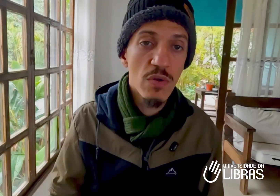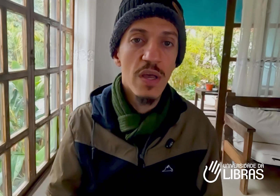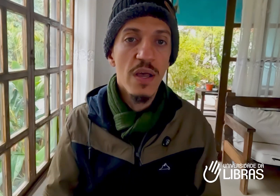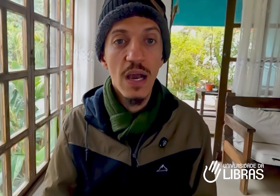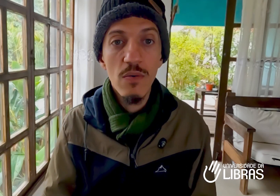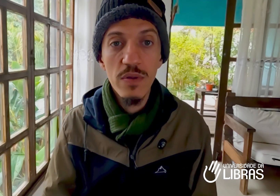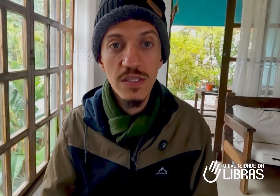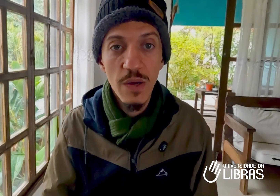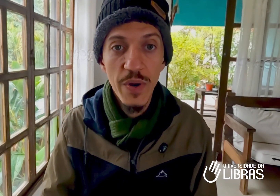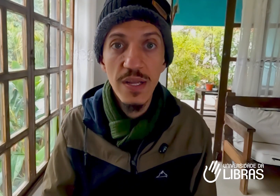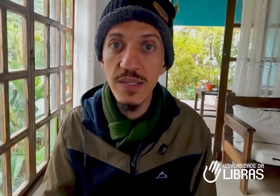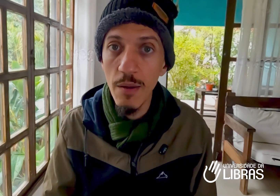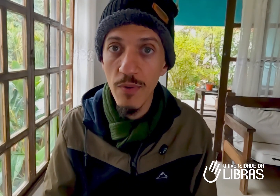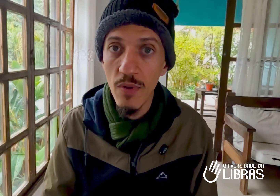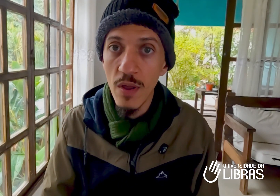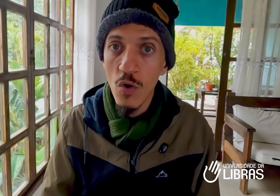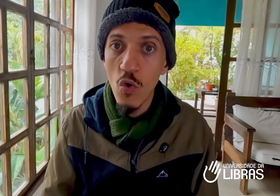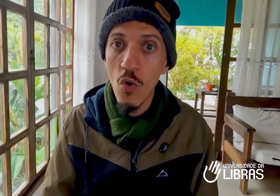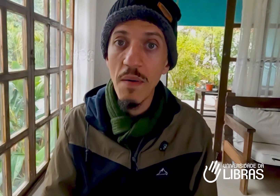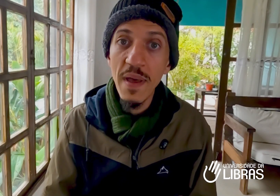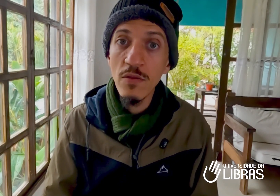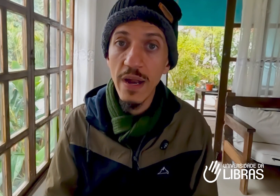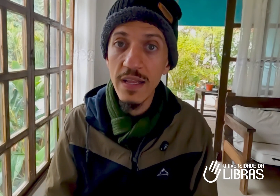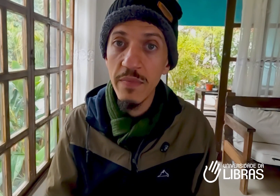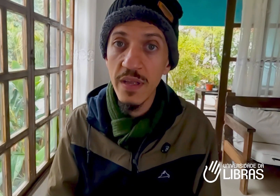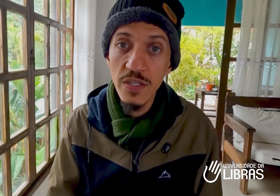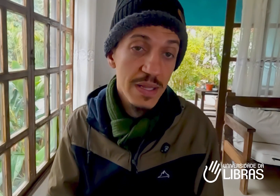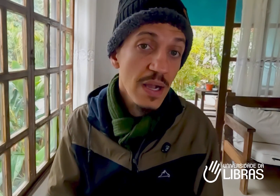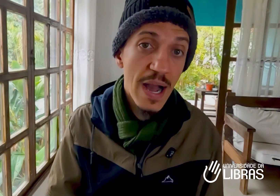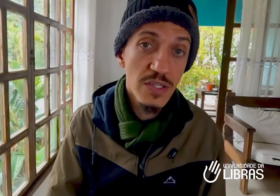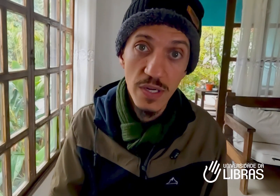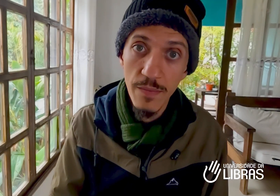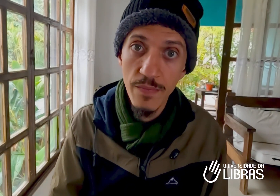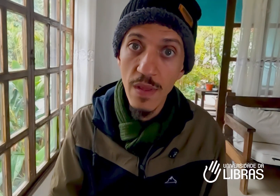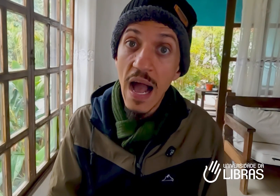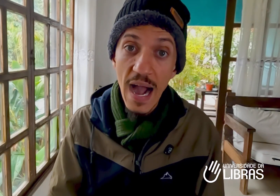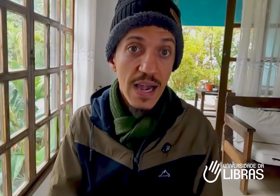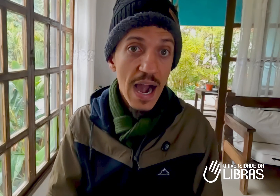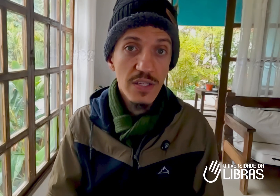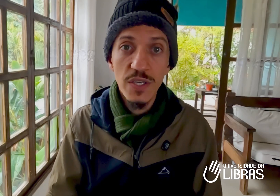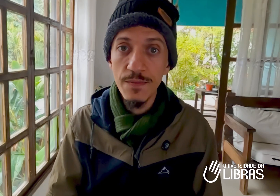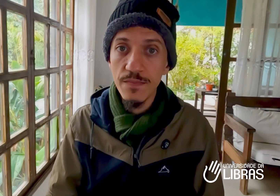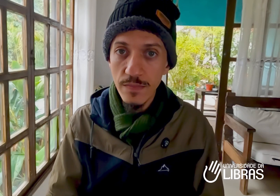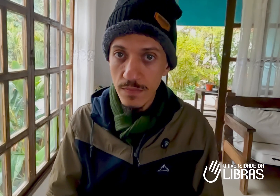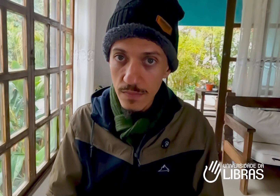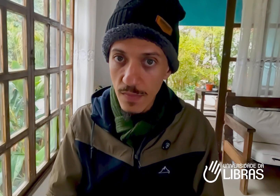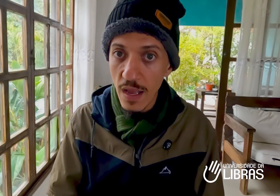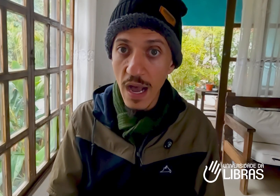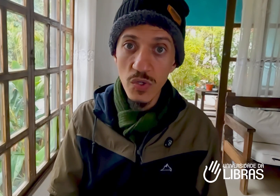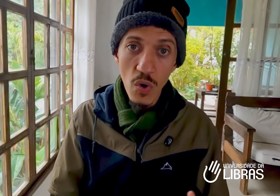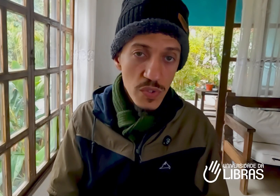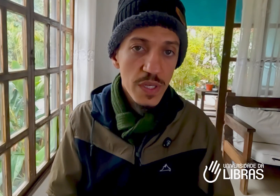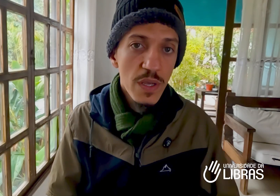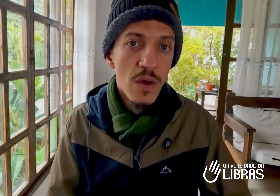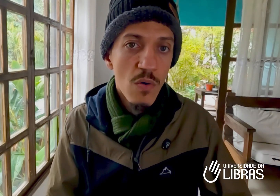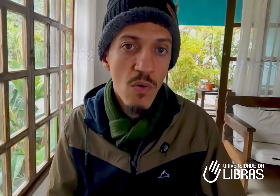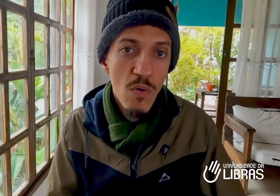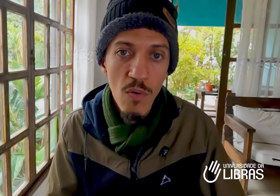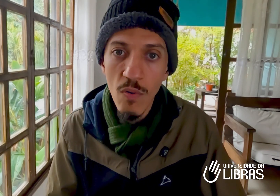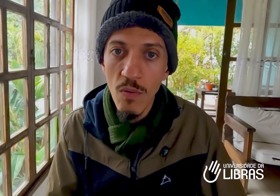isso que acontecia, por exemplo, com uma mentorada minha chamada Kátia. A Kátia